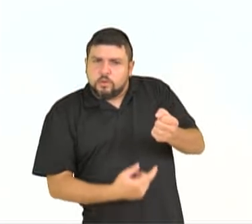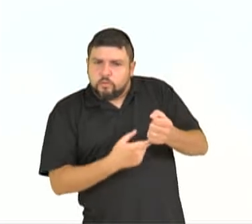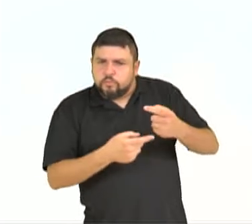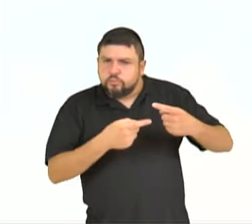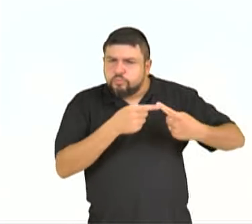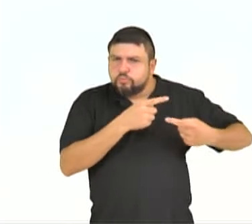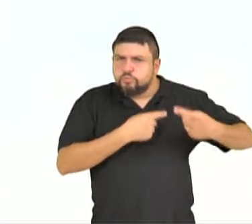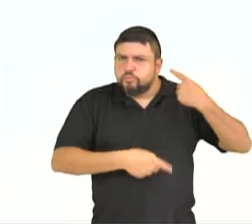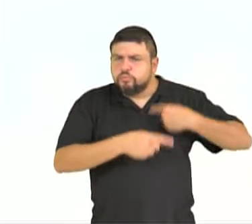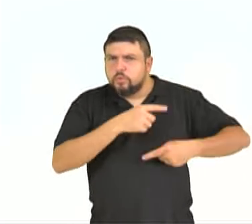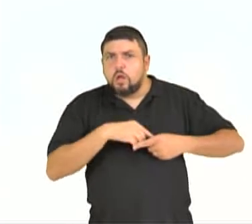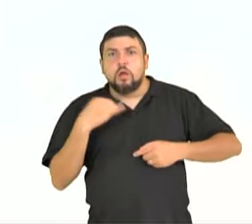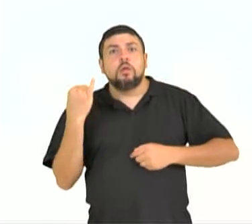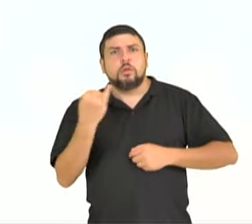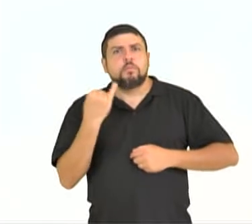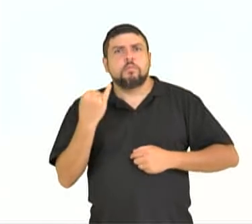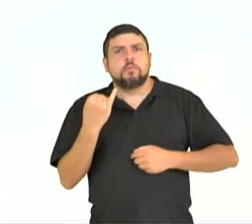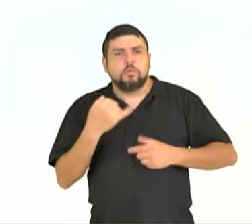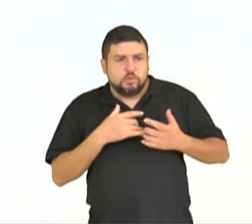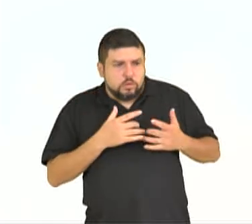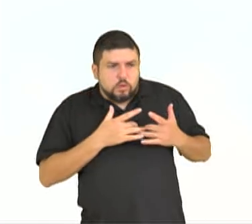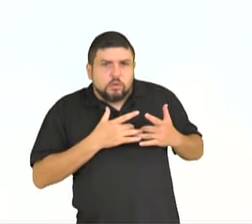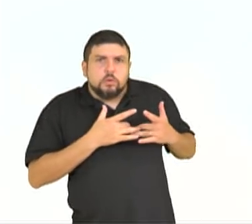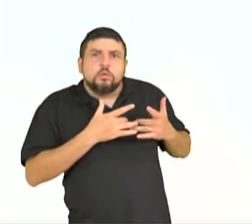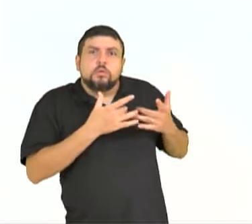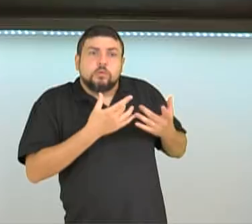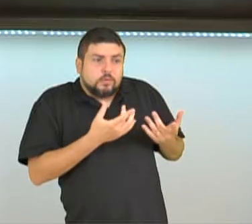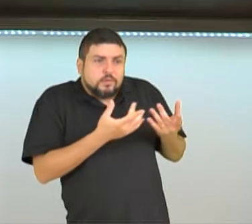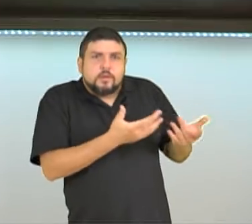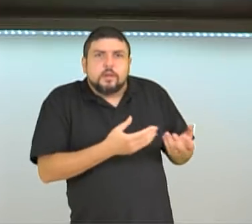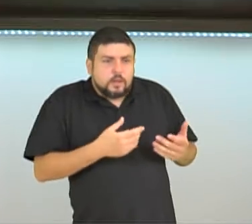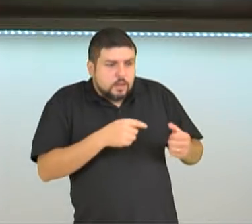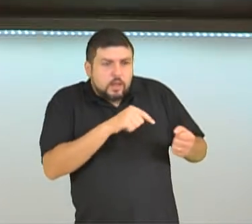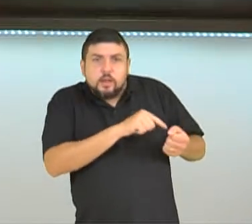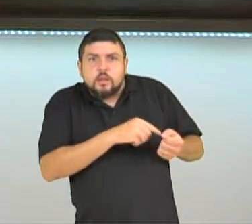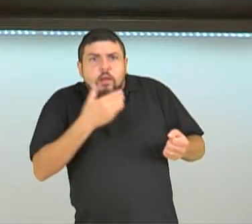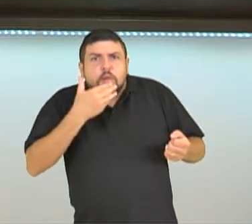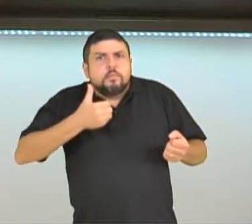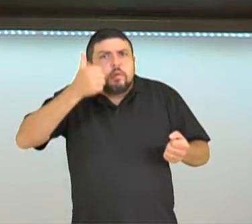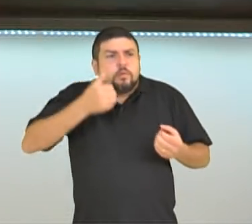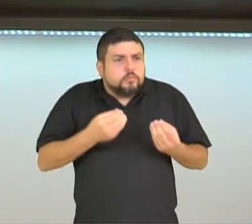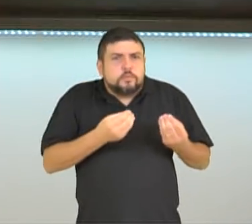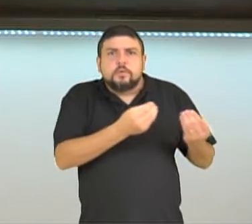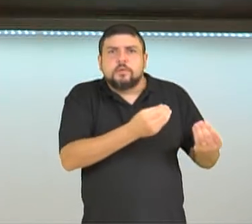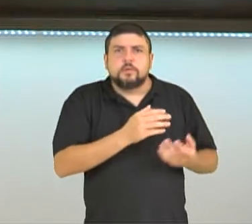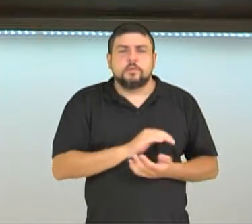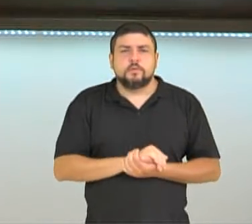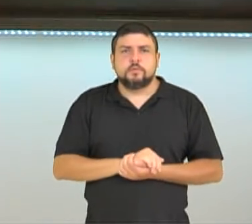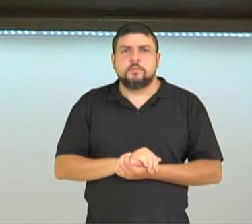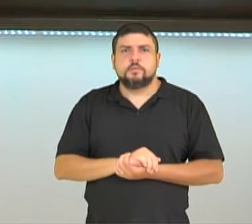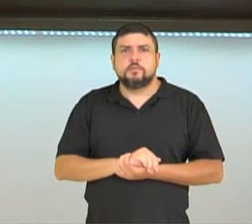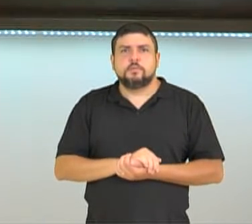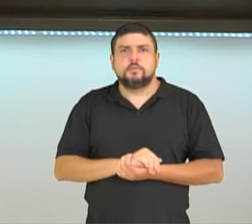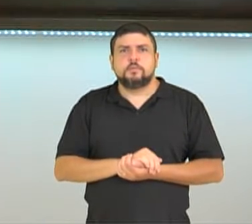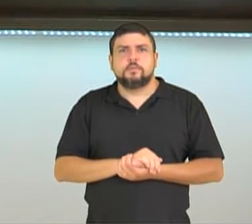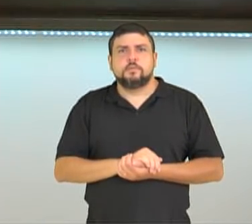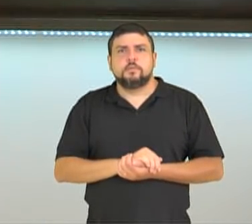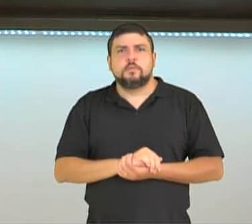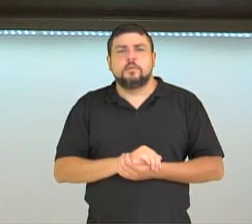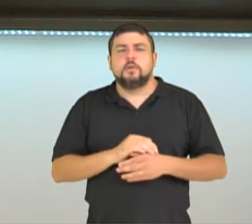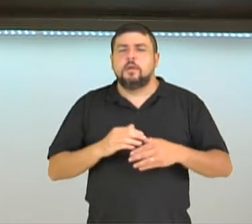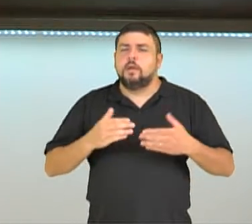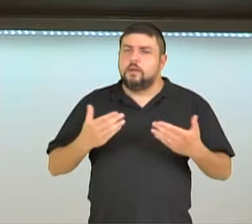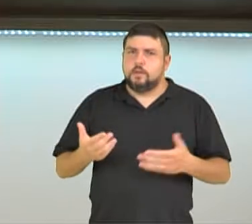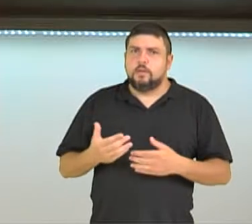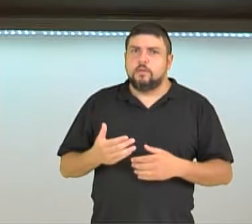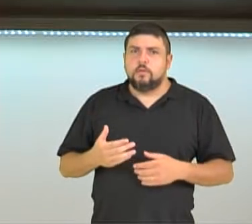e solidariedade de quem doa. A presença do duplo sentido nesse enunciado é bem essa.